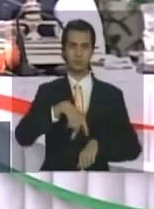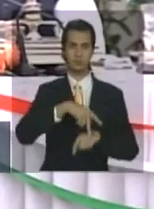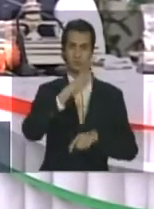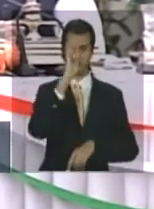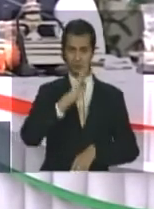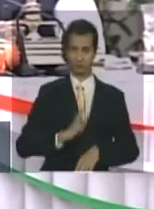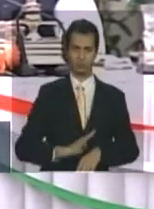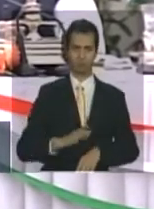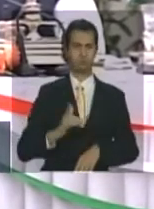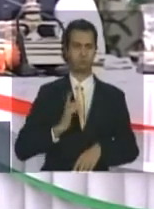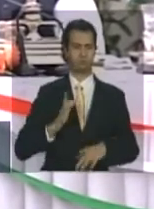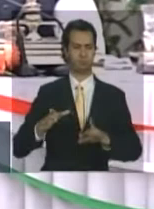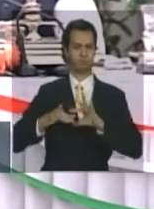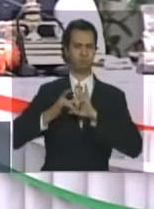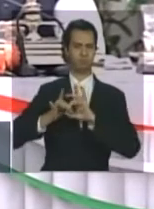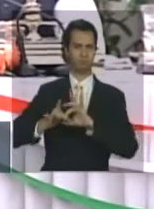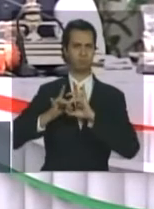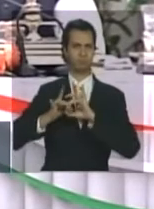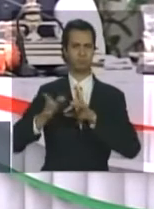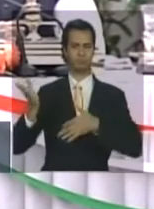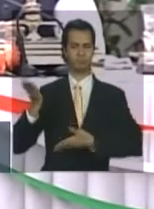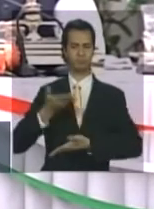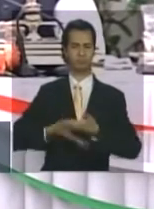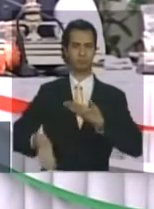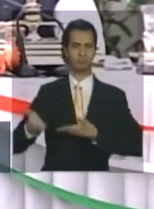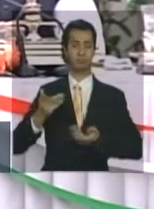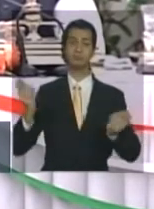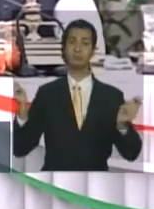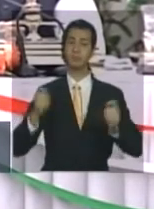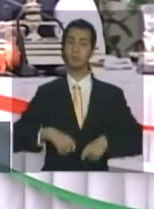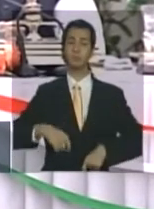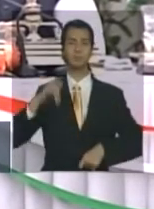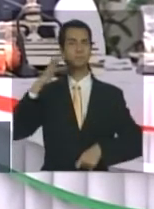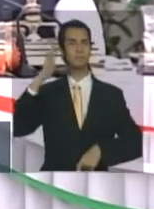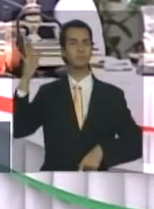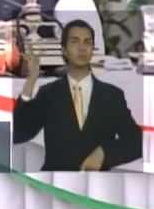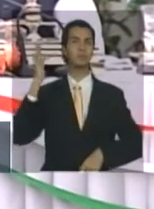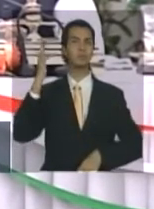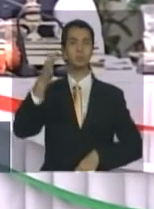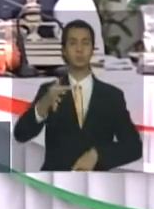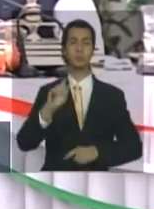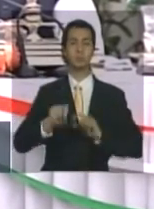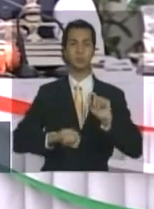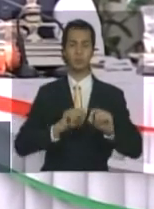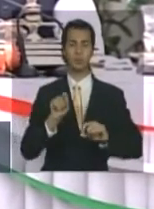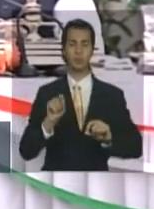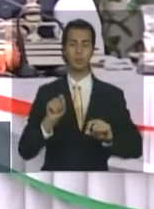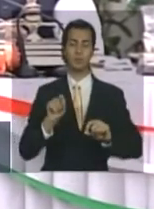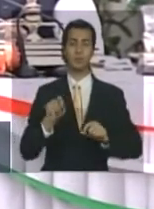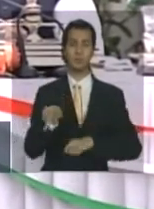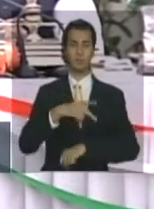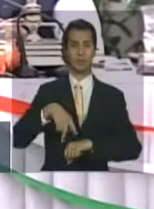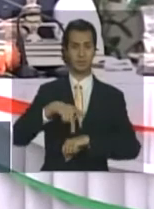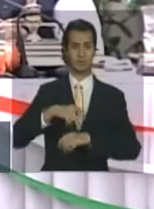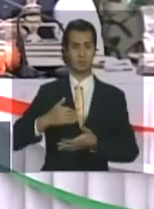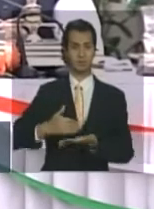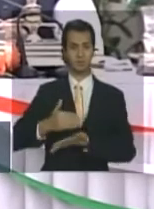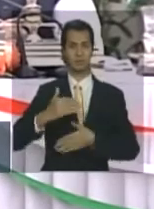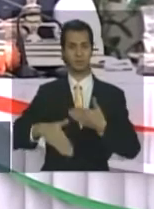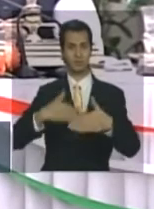para projetar, com influência positiva, a perspectiva de países em desenvolvimento sobre a agenda